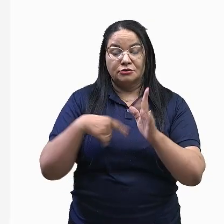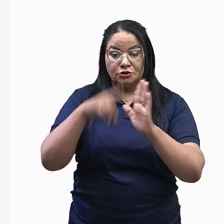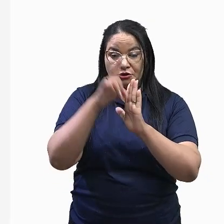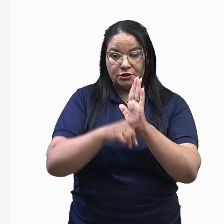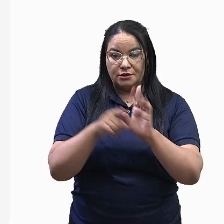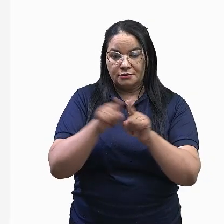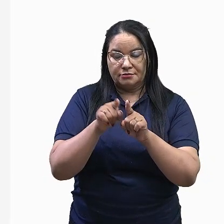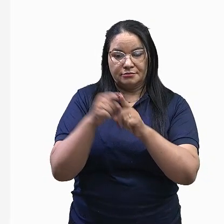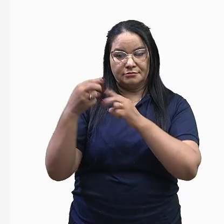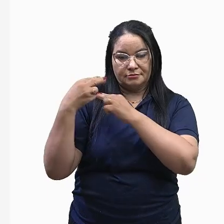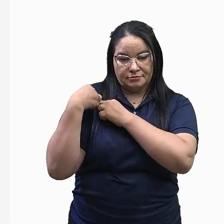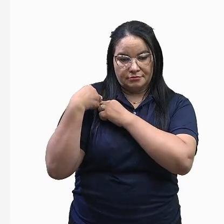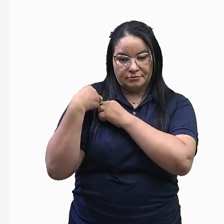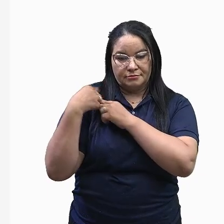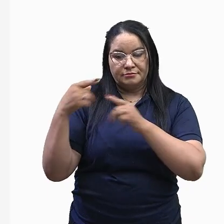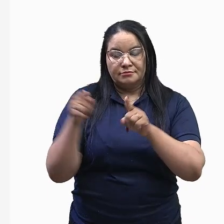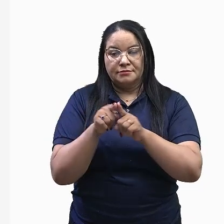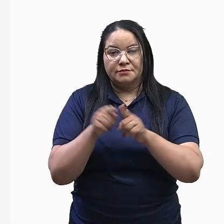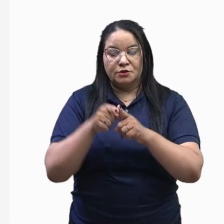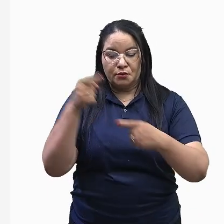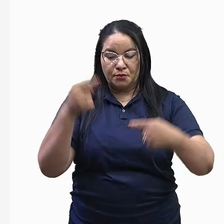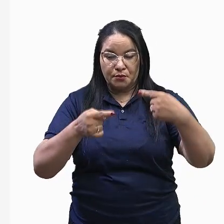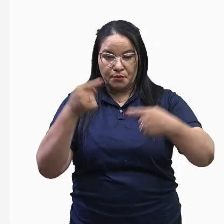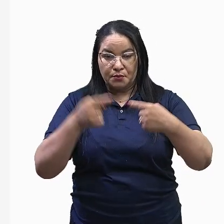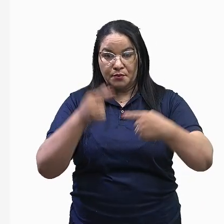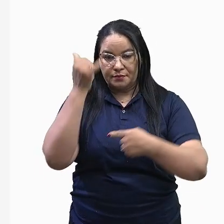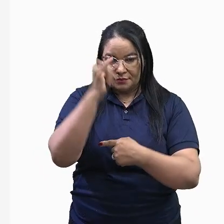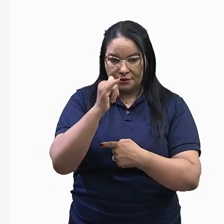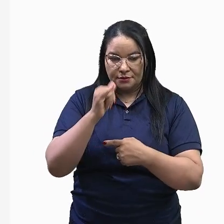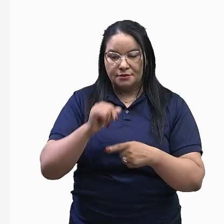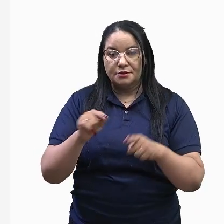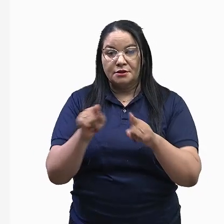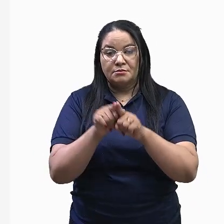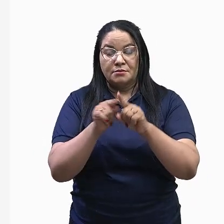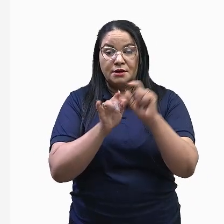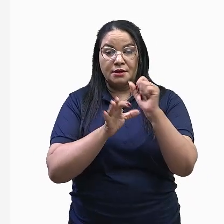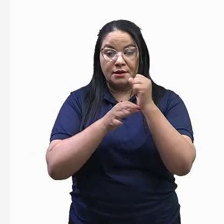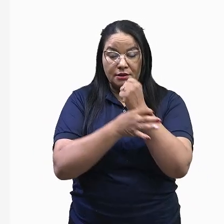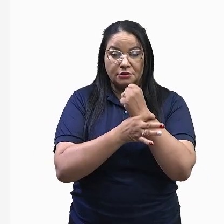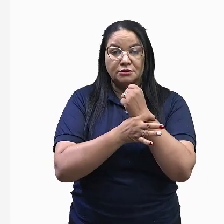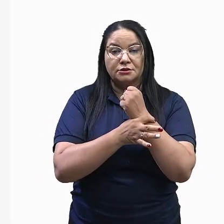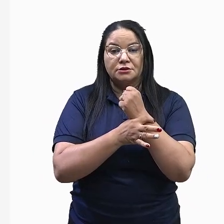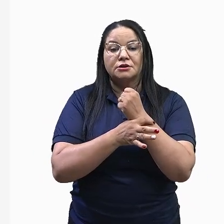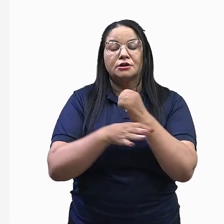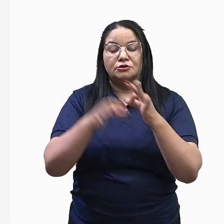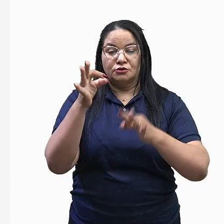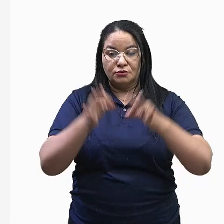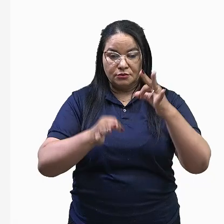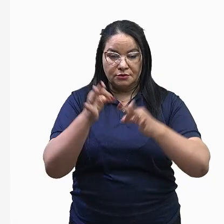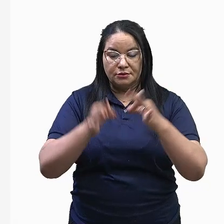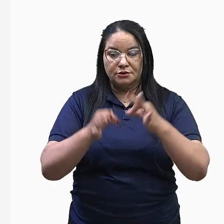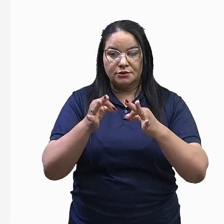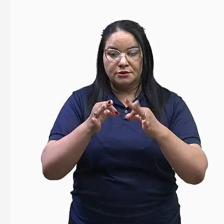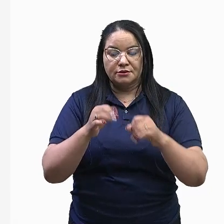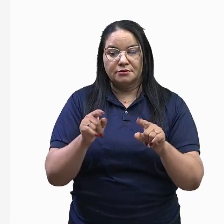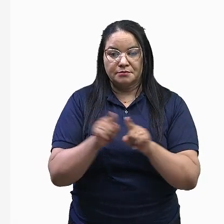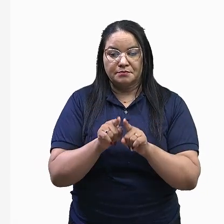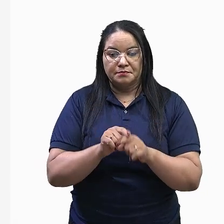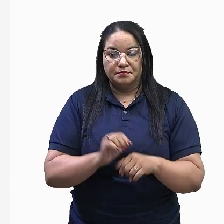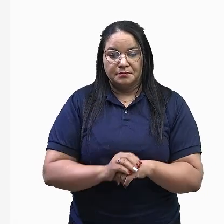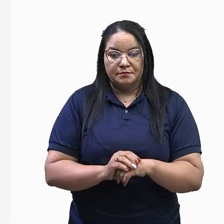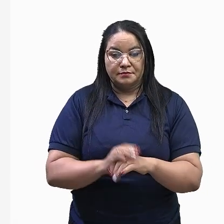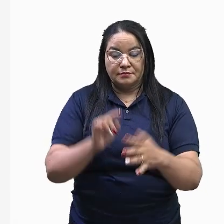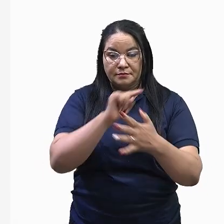tem a prevenção do conflito, a garantia de segurança jurídica. Então, observe que são